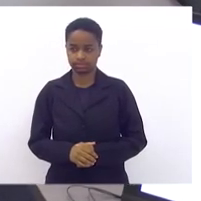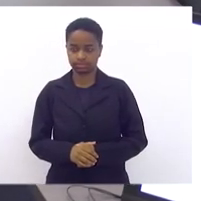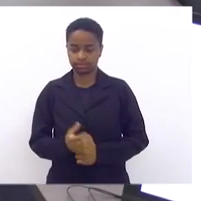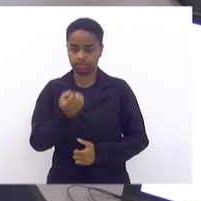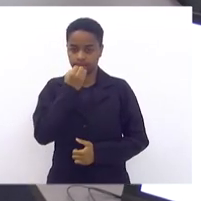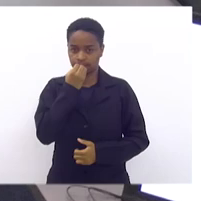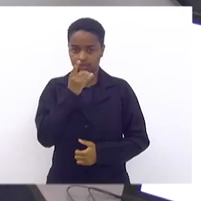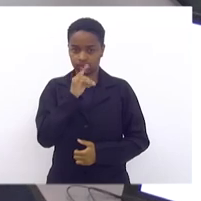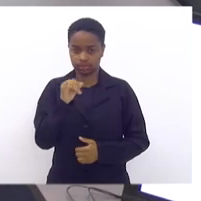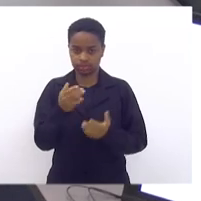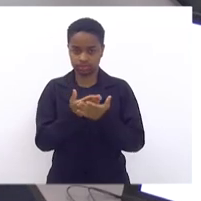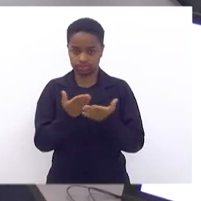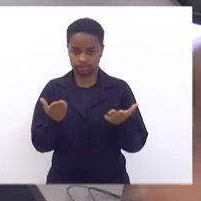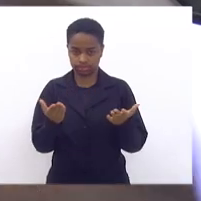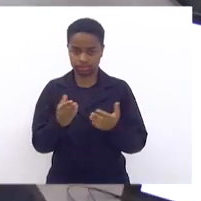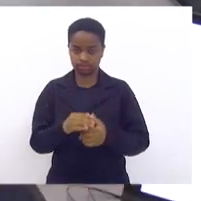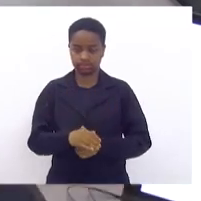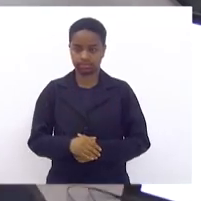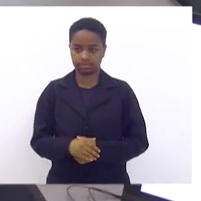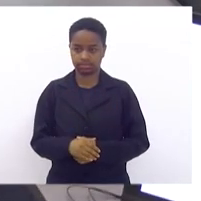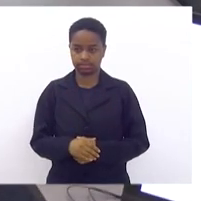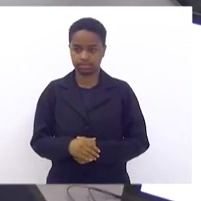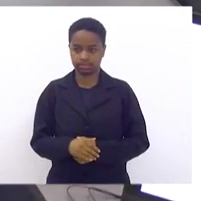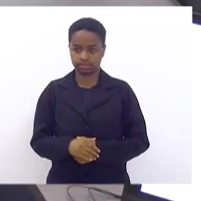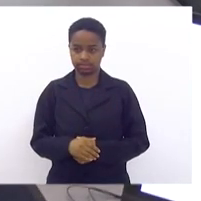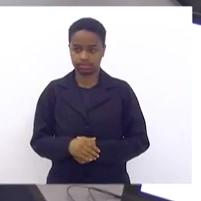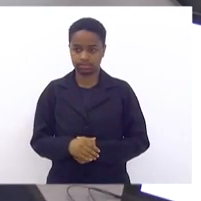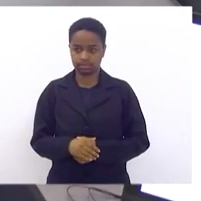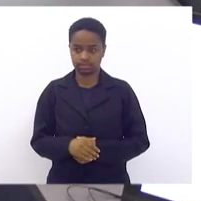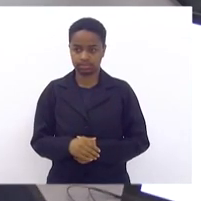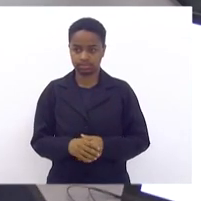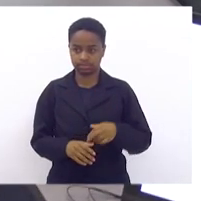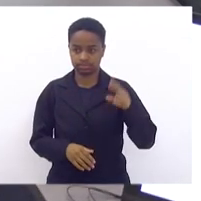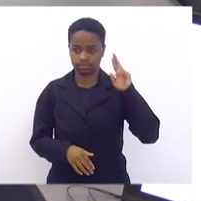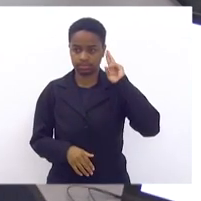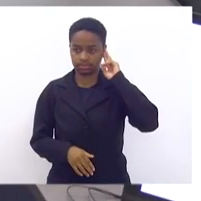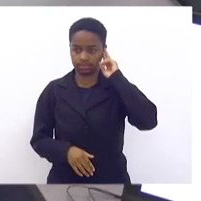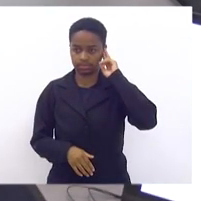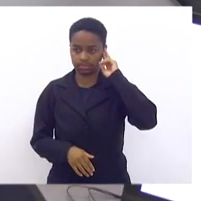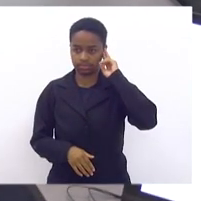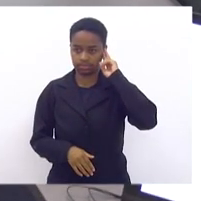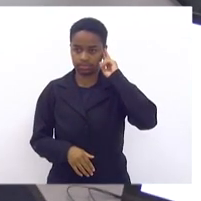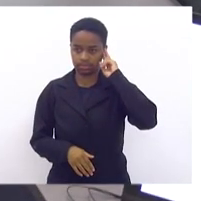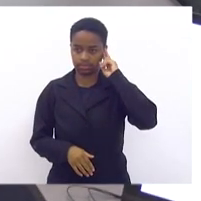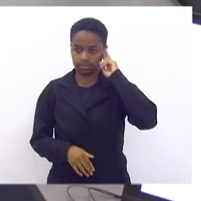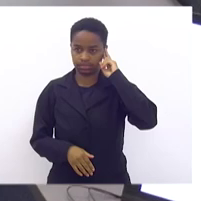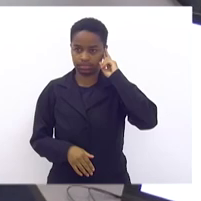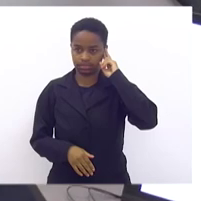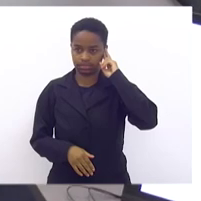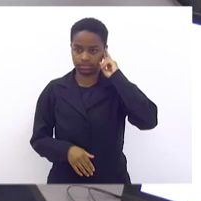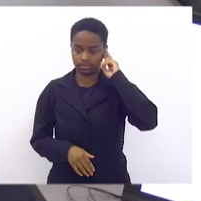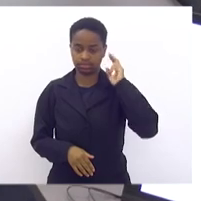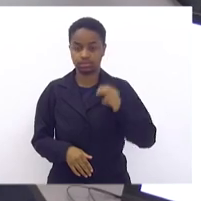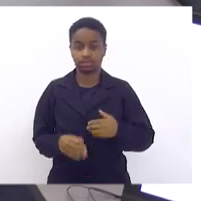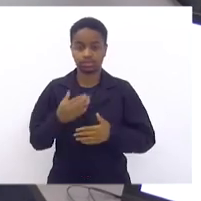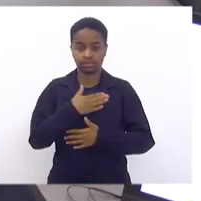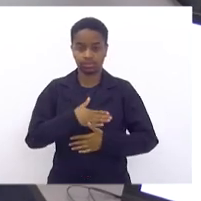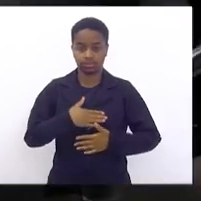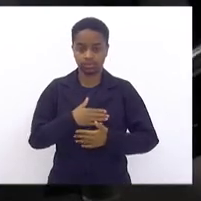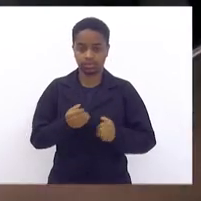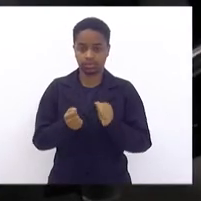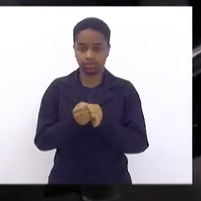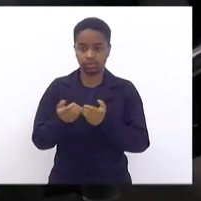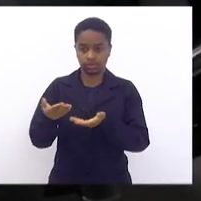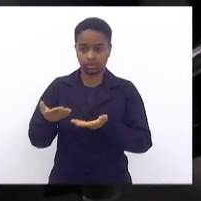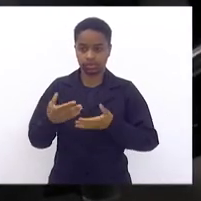Bom dia a todas e todos aqui. É uma honra estar aqui. Fui convidada com muita felicidade para